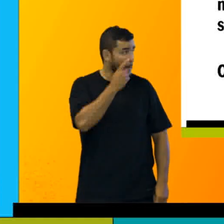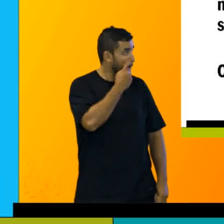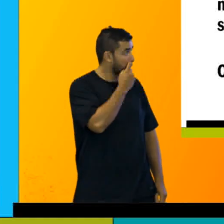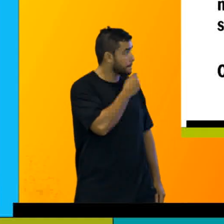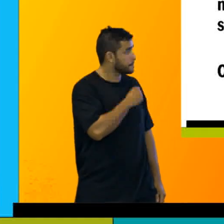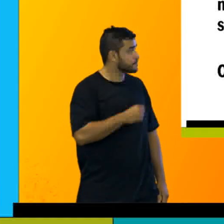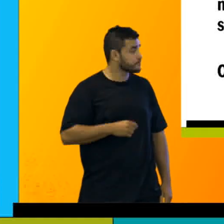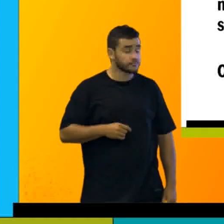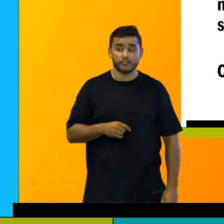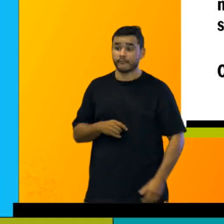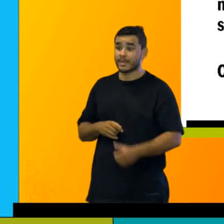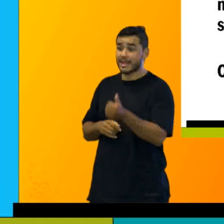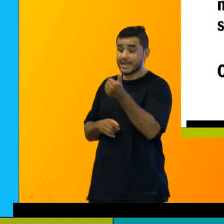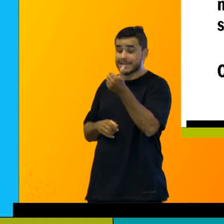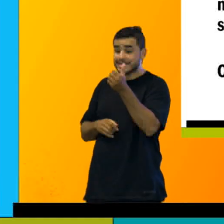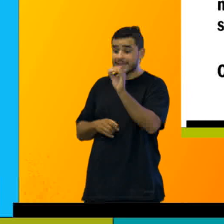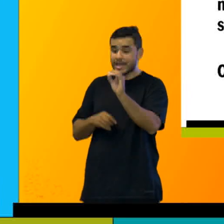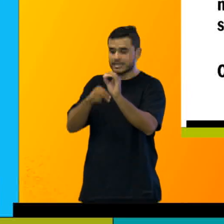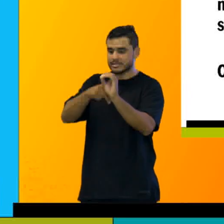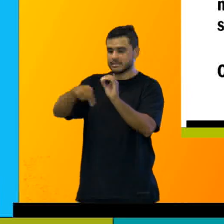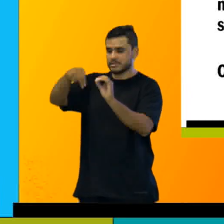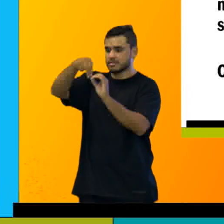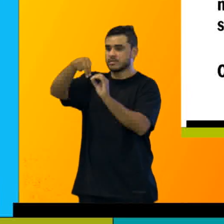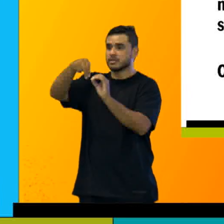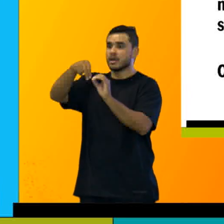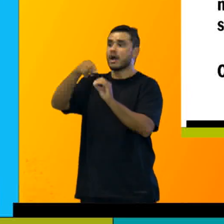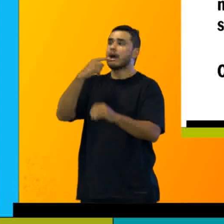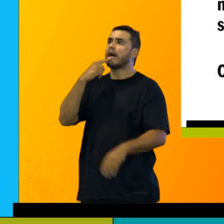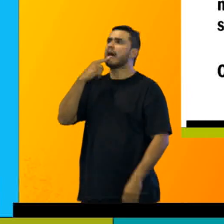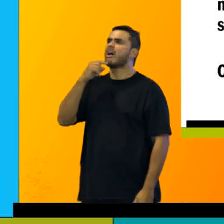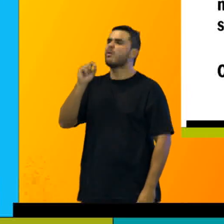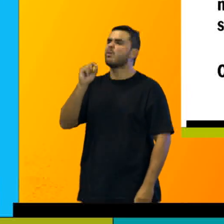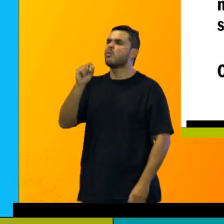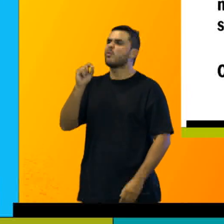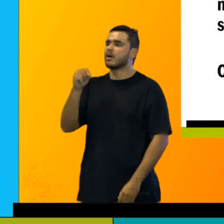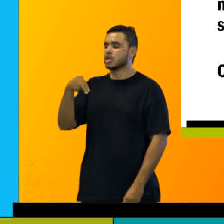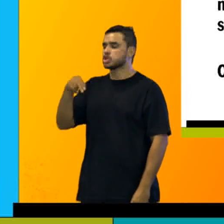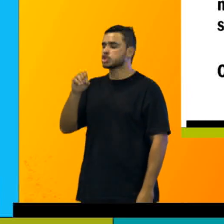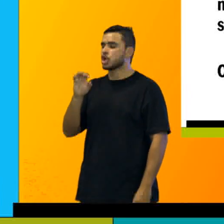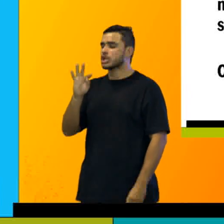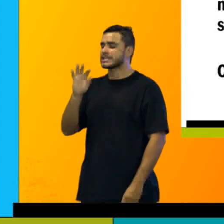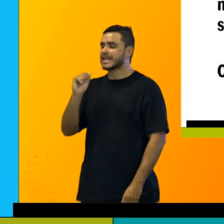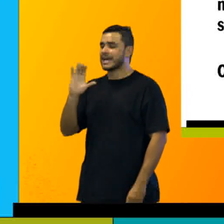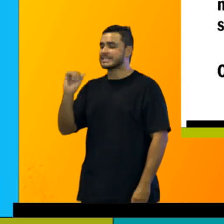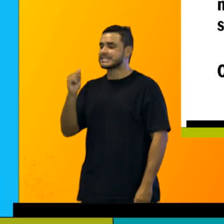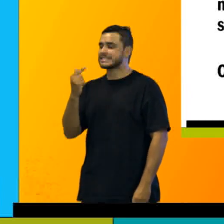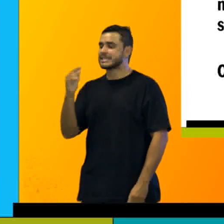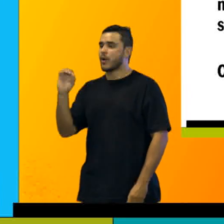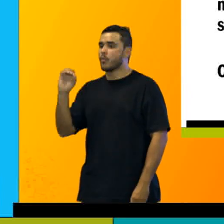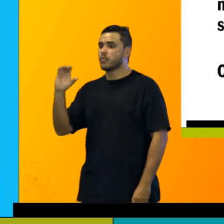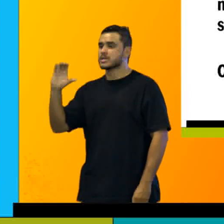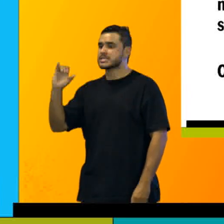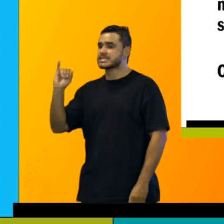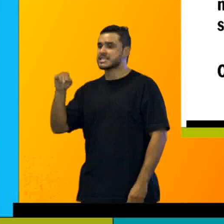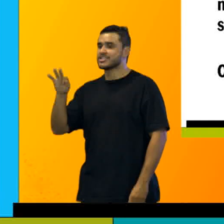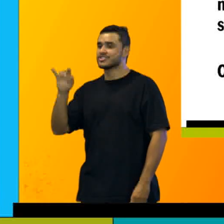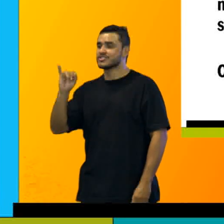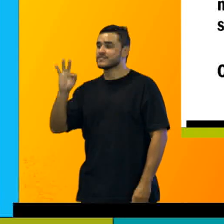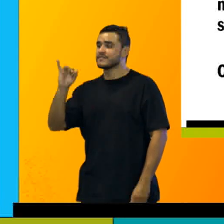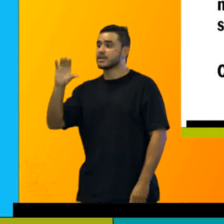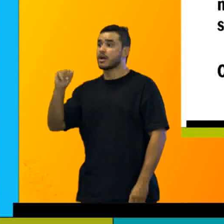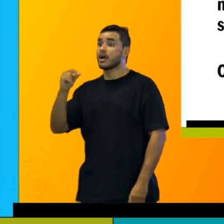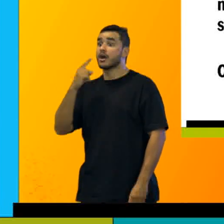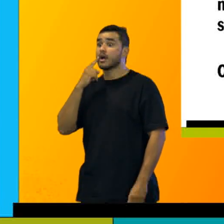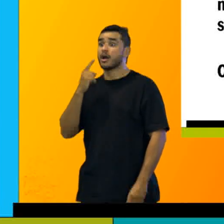É a chamada notação científica. Quando eu tenho um número muito grande, o que é muito grande? Com um monte de